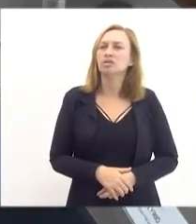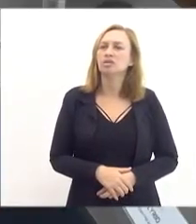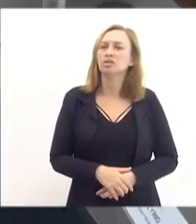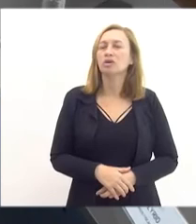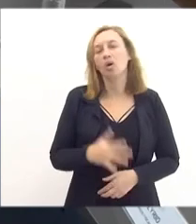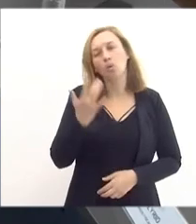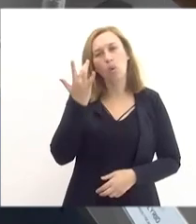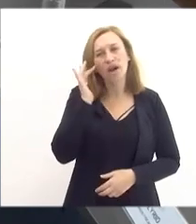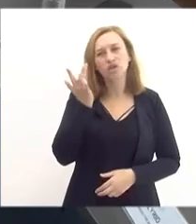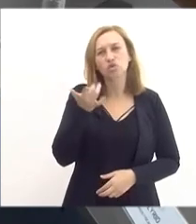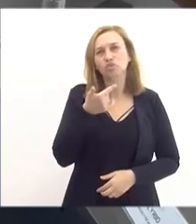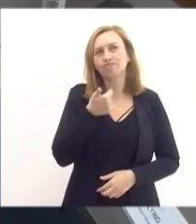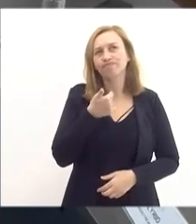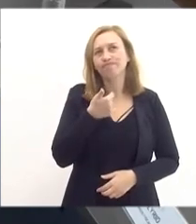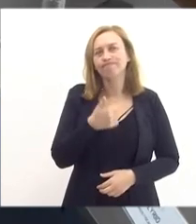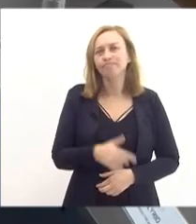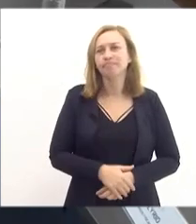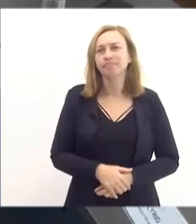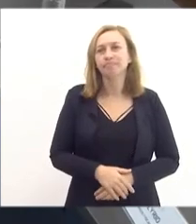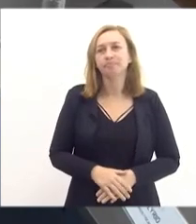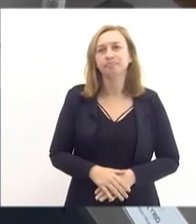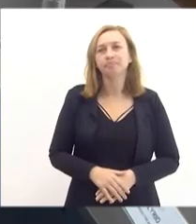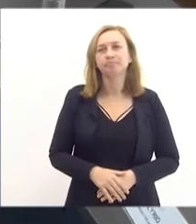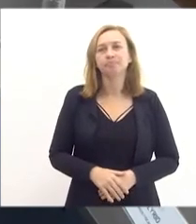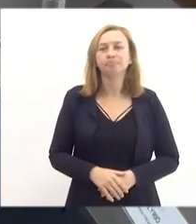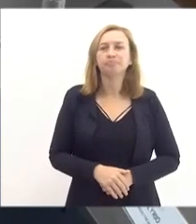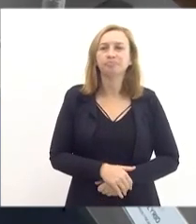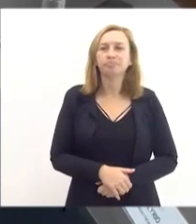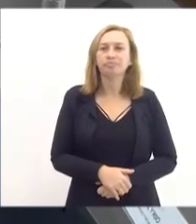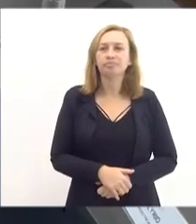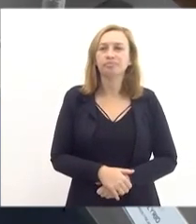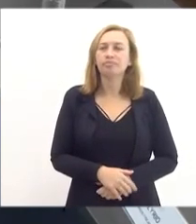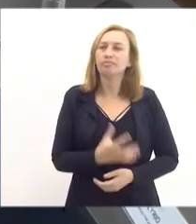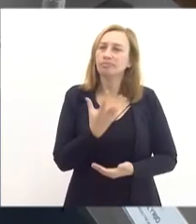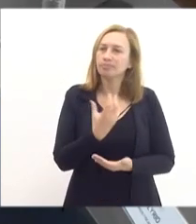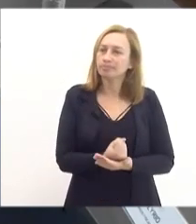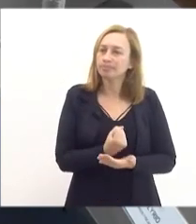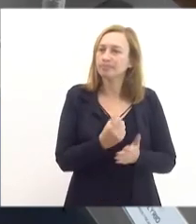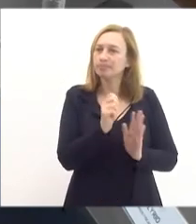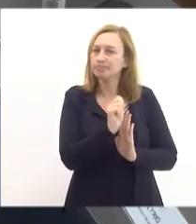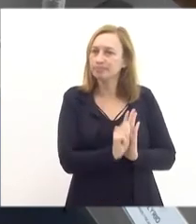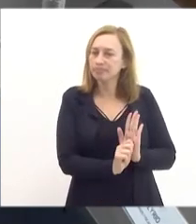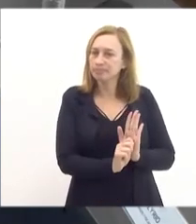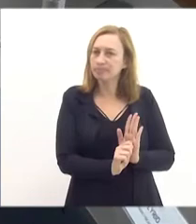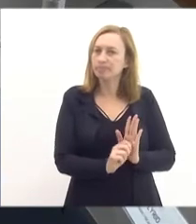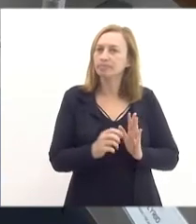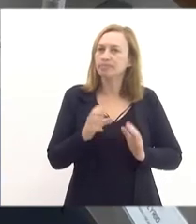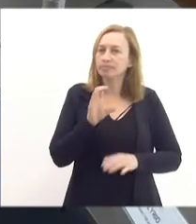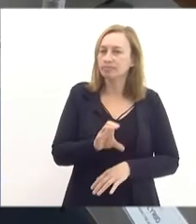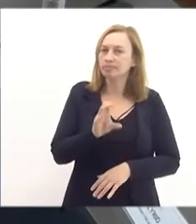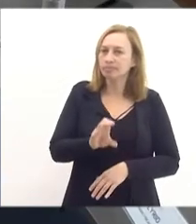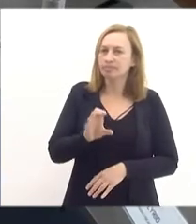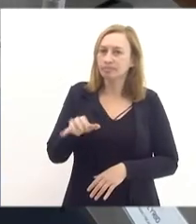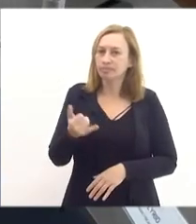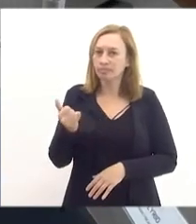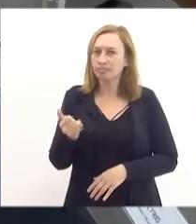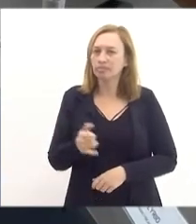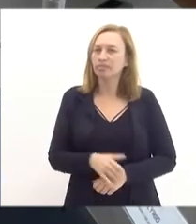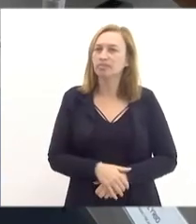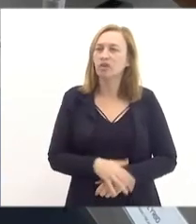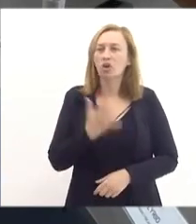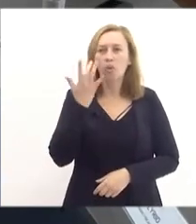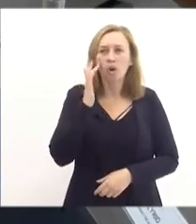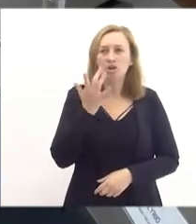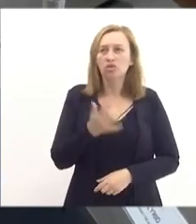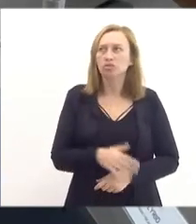Eu acho que, para acatar a redação dada pela CCJ, porque eu acho